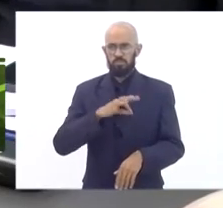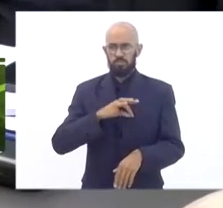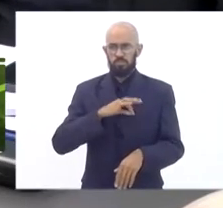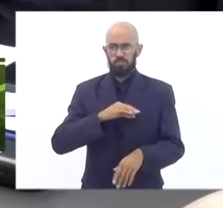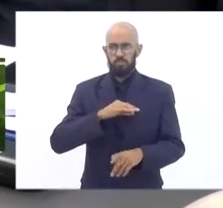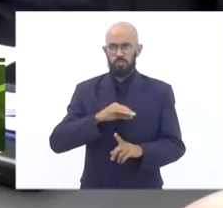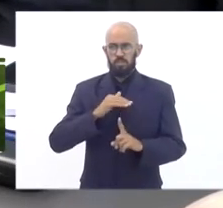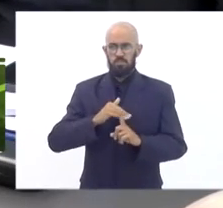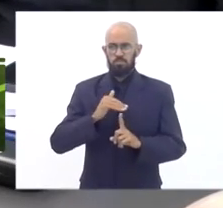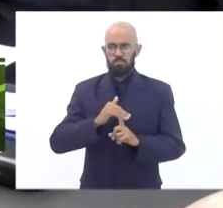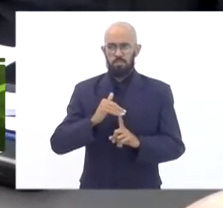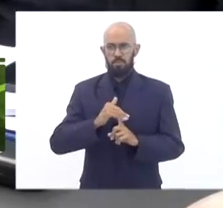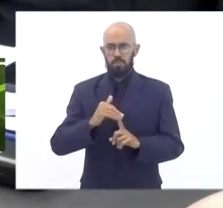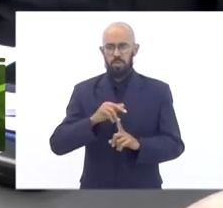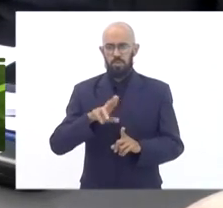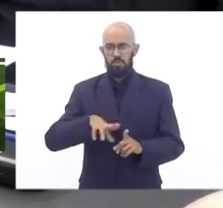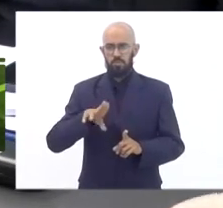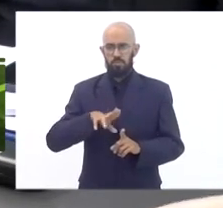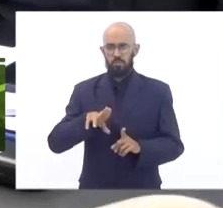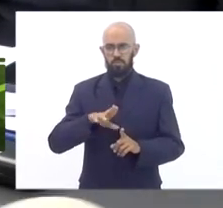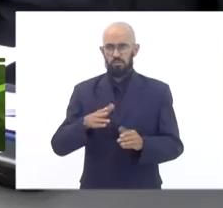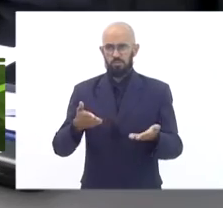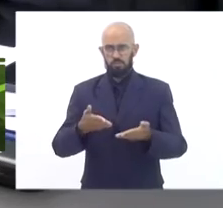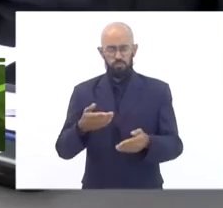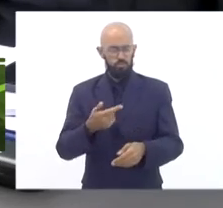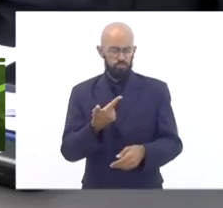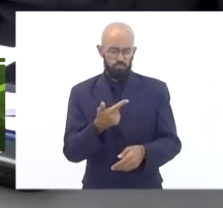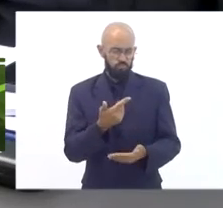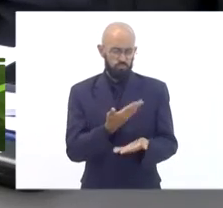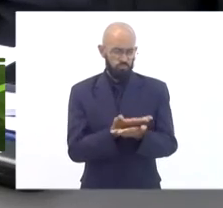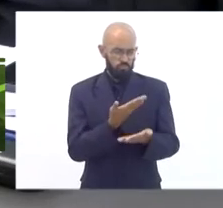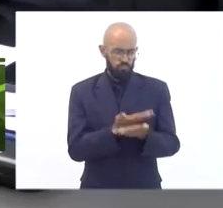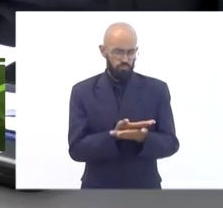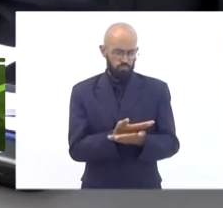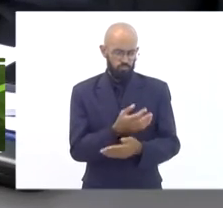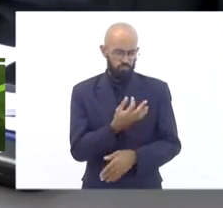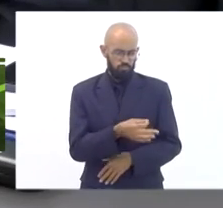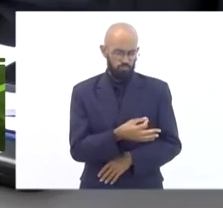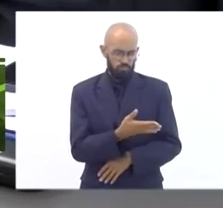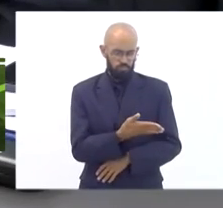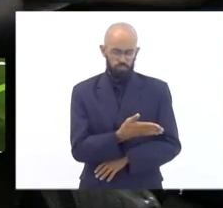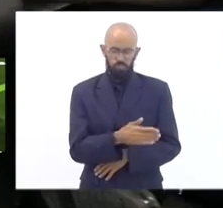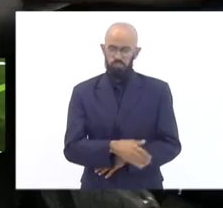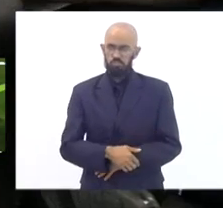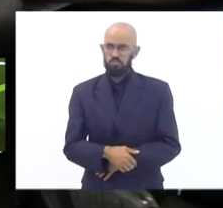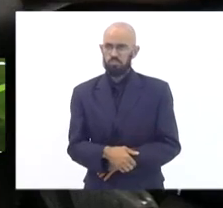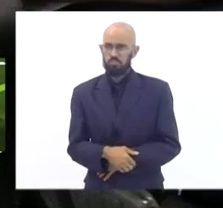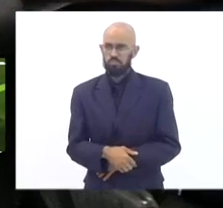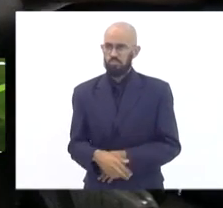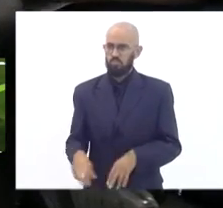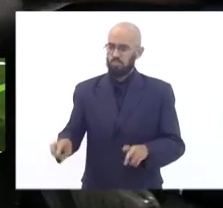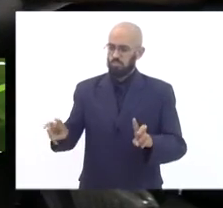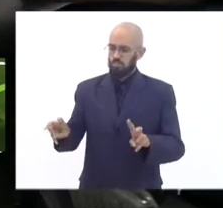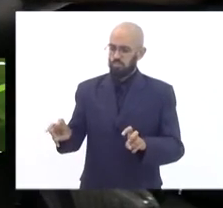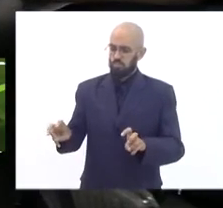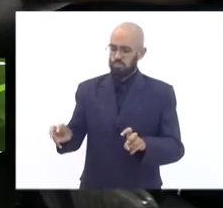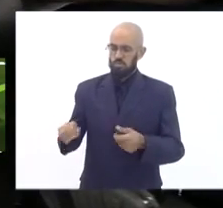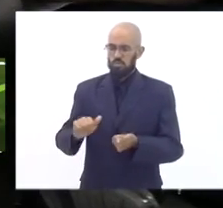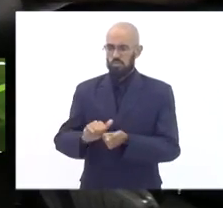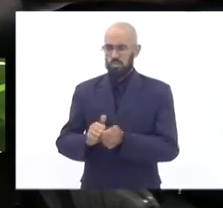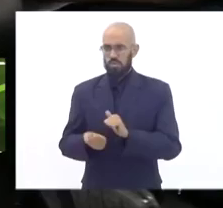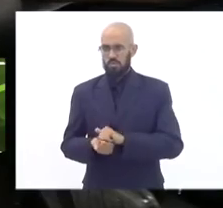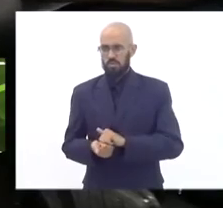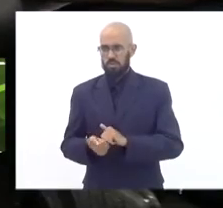do transporte ferroviário, a Getransp não tem nenhum estudo a respeito, né? no que tange ao, ao reajuste,